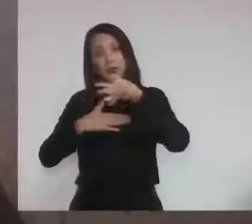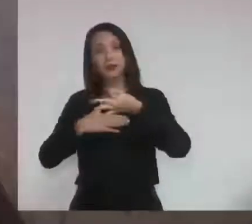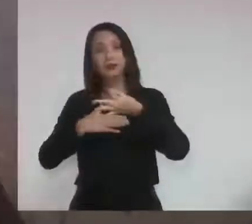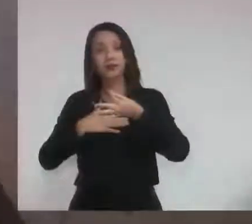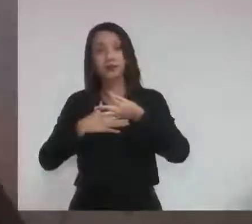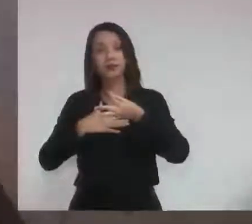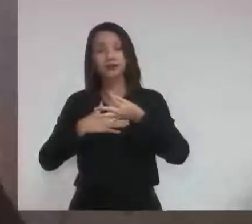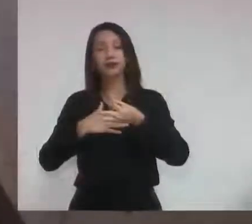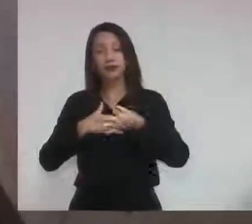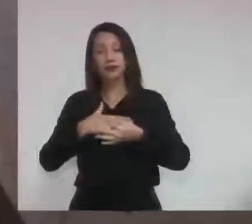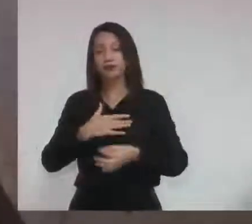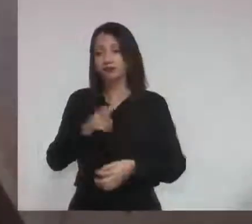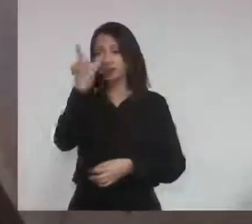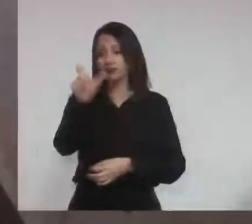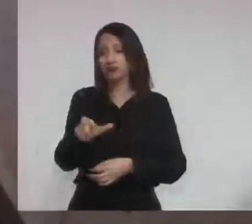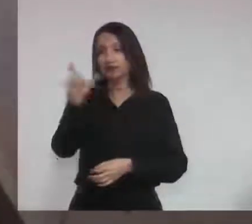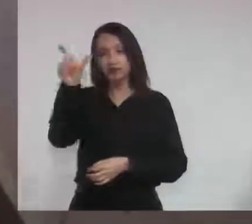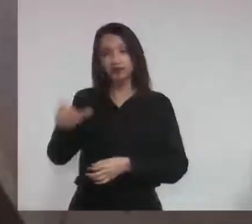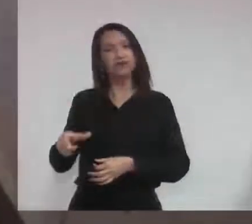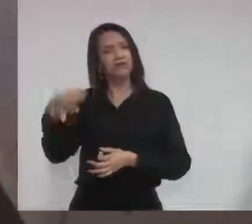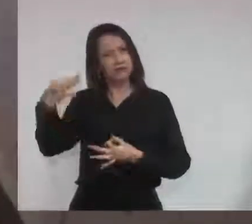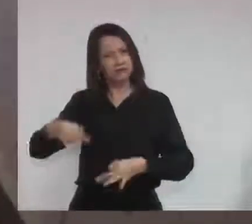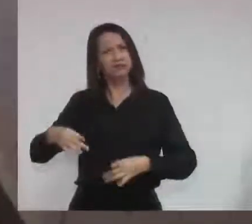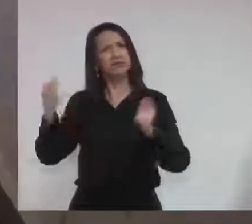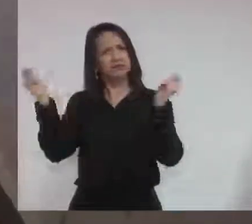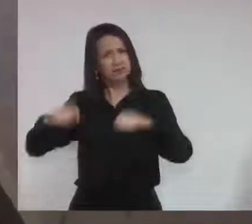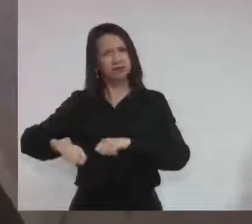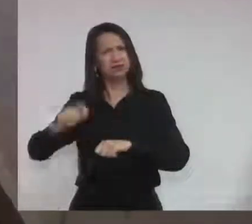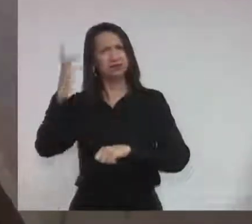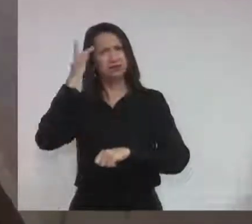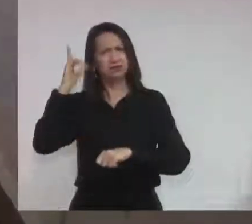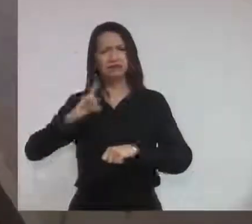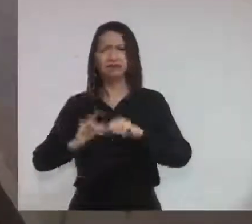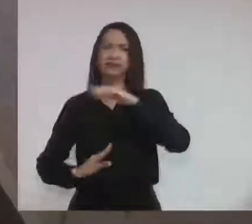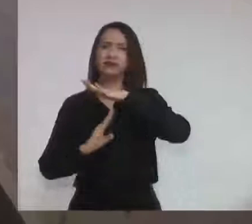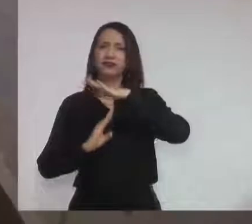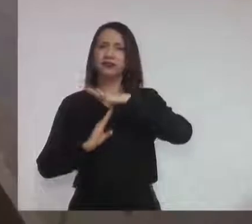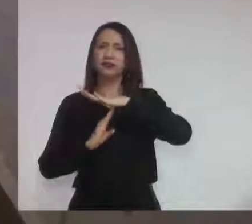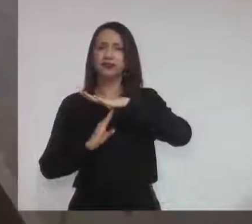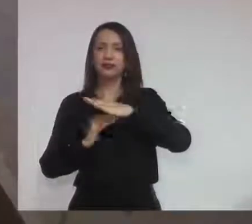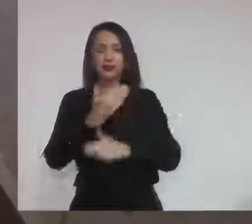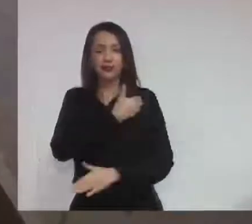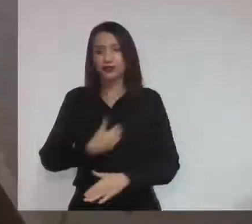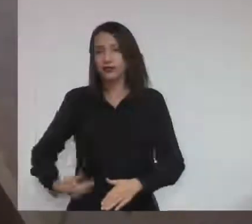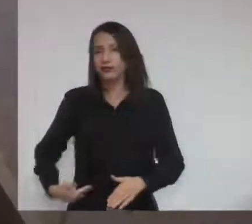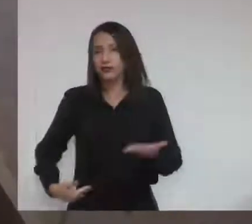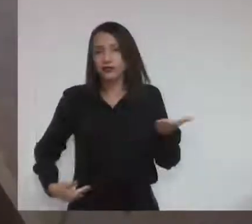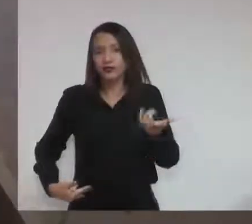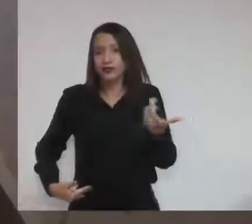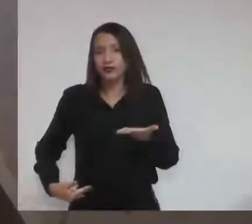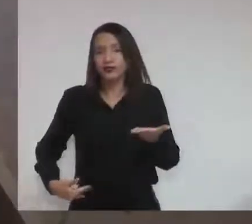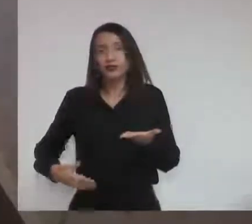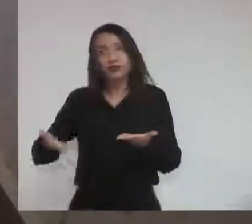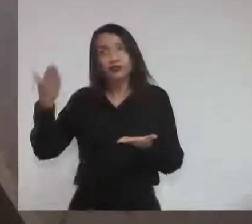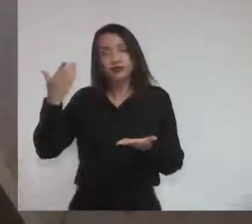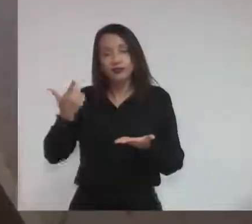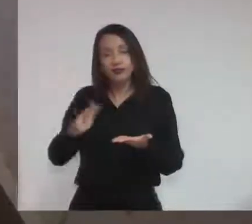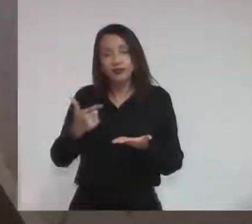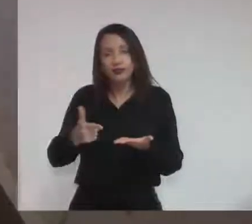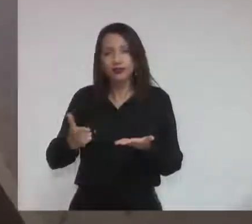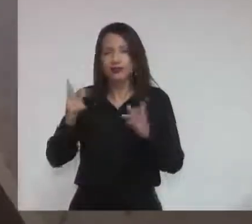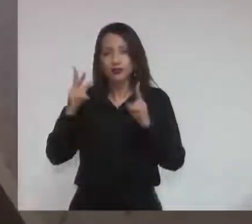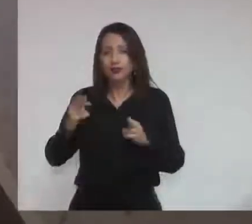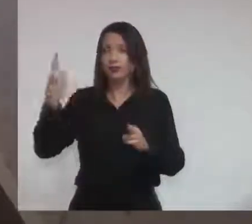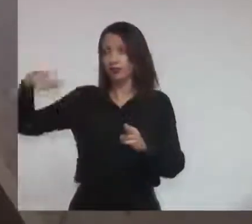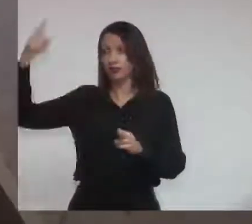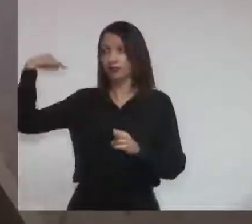muito sérios e competentes. Agora, eles têm uma grande limitação, né? O governo hoje não tem, como teve no passado, recursos